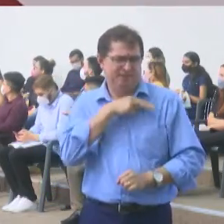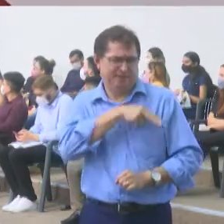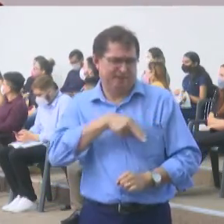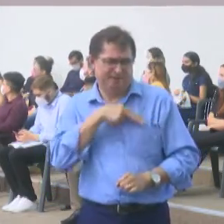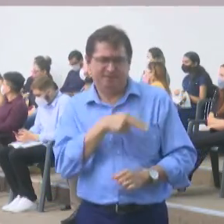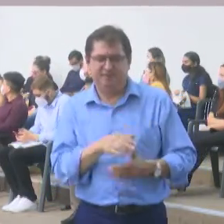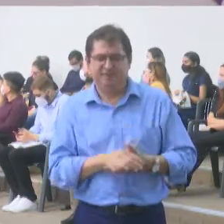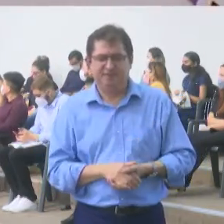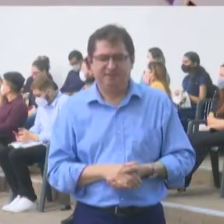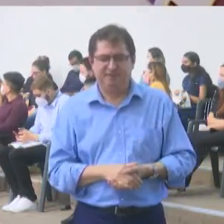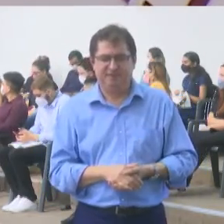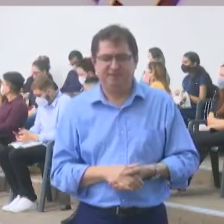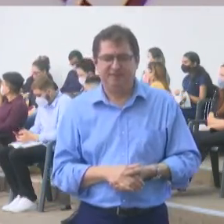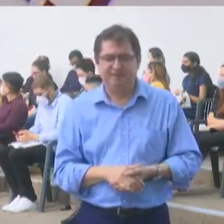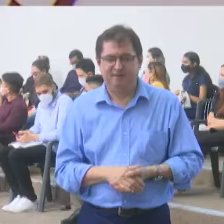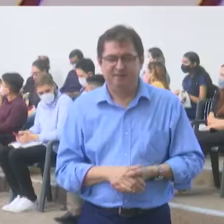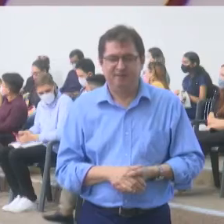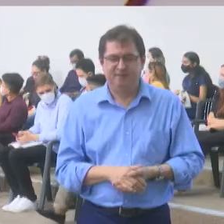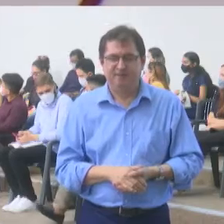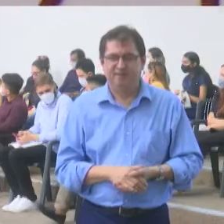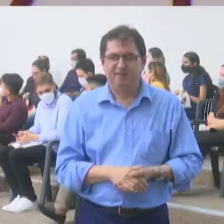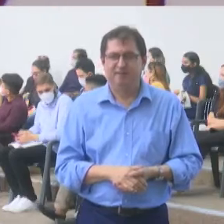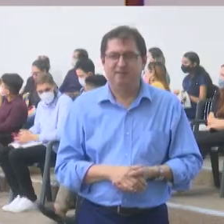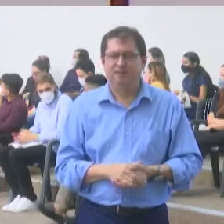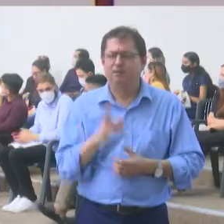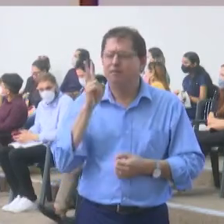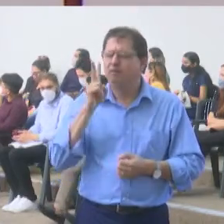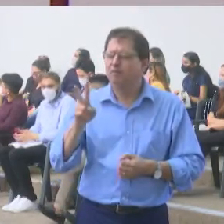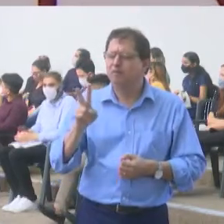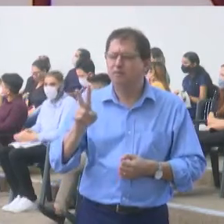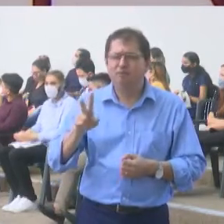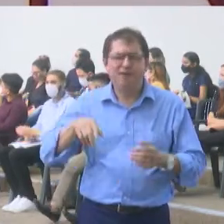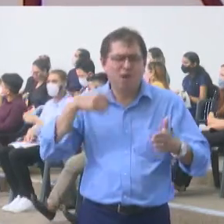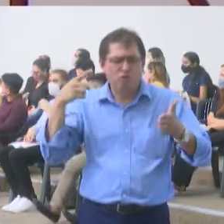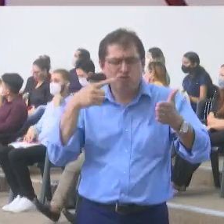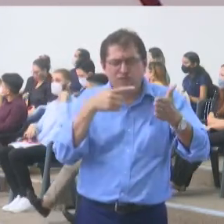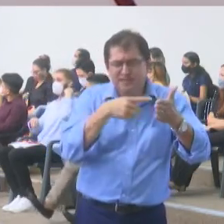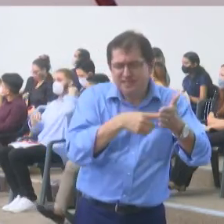nenhum. Ele traz agora Noemi para o centro do palco. E o